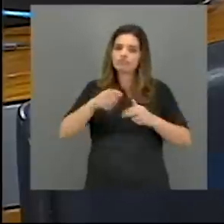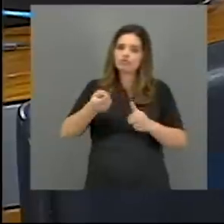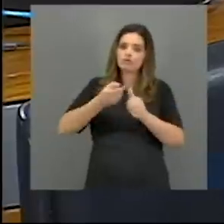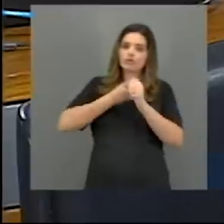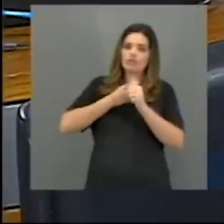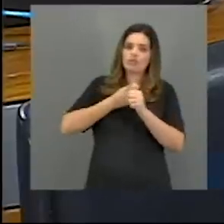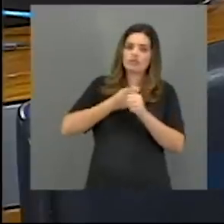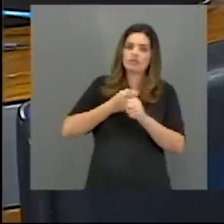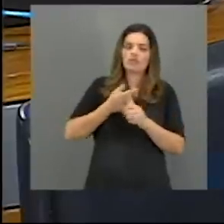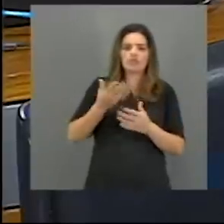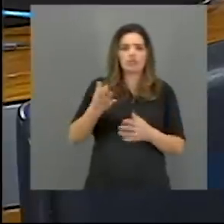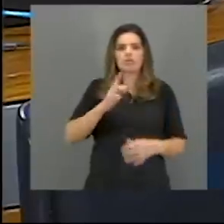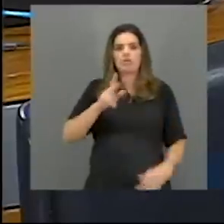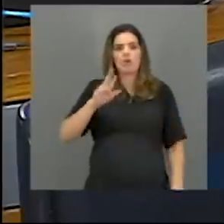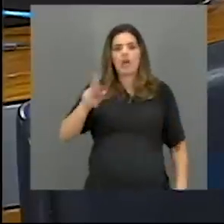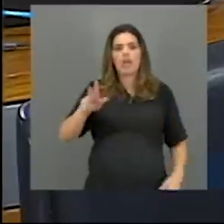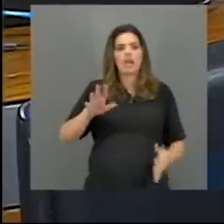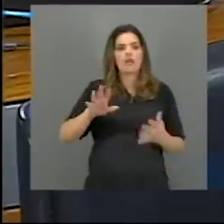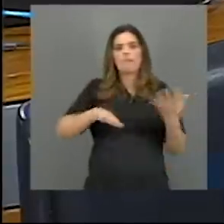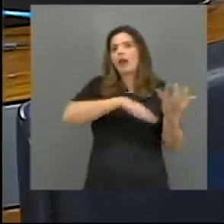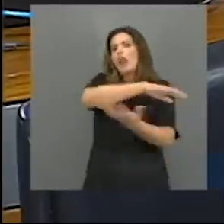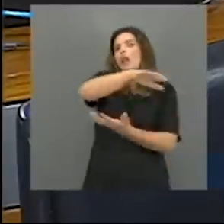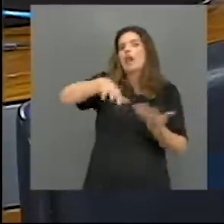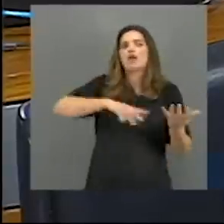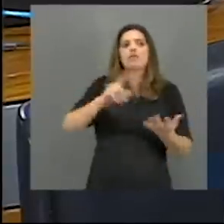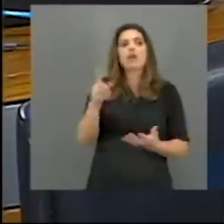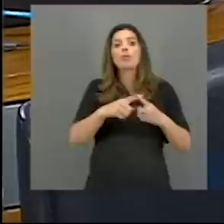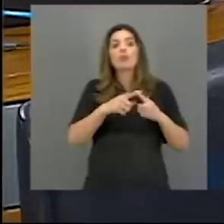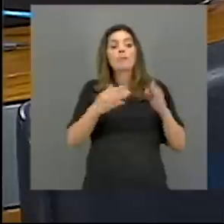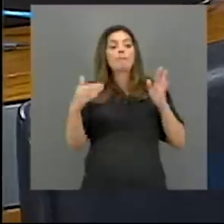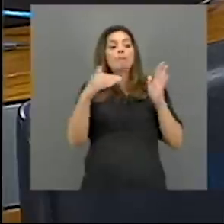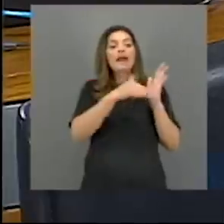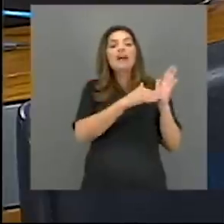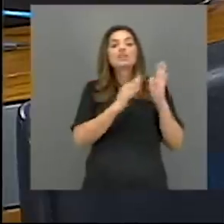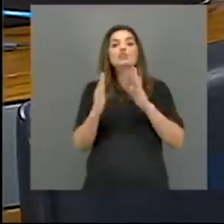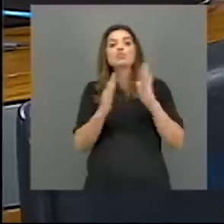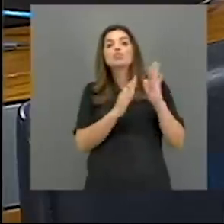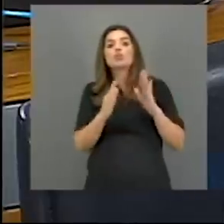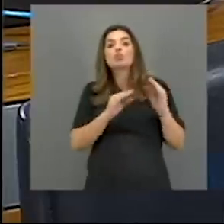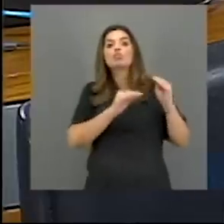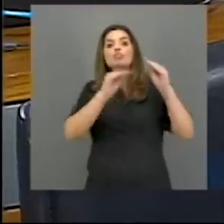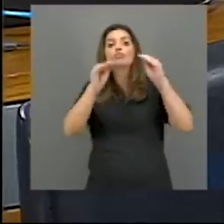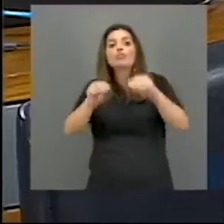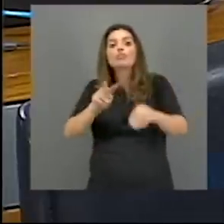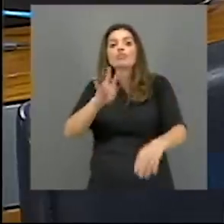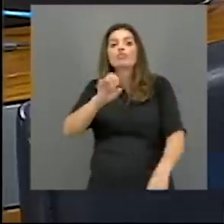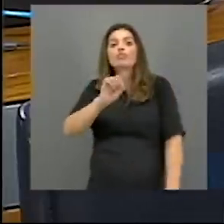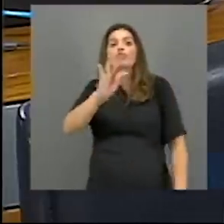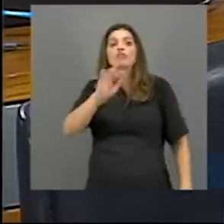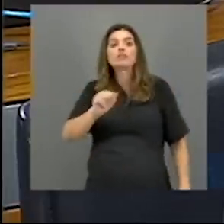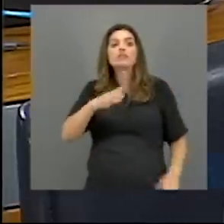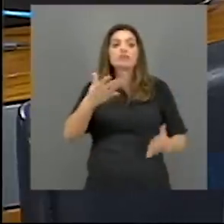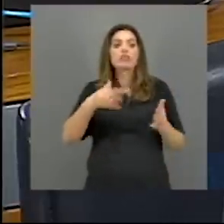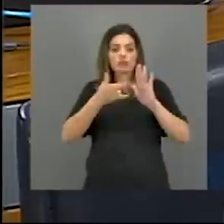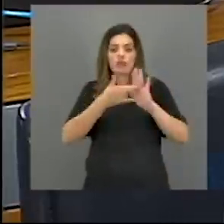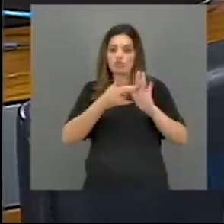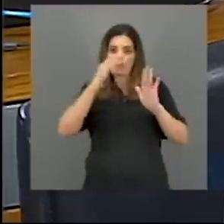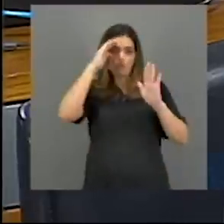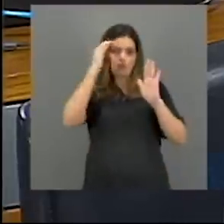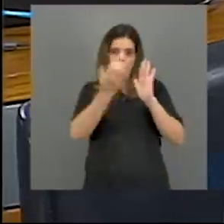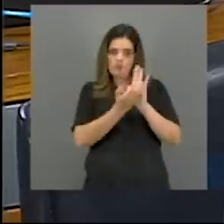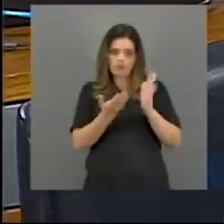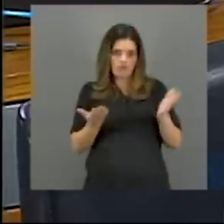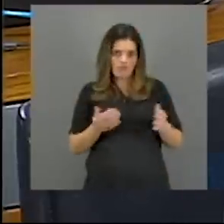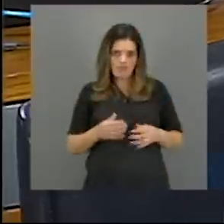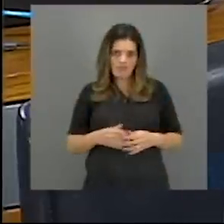suspensão, que não foi a conveniência da ordem, mas sim a fruição do prazo de vista, a suspensão da reunião foi feita em desacordo com os mandamentos regimentais. Cabe